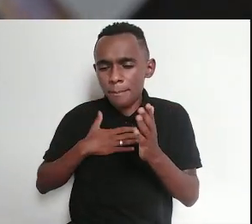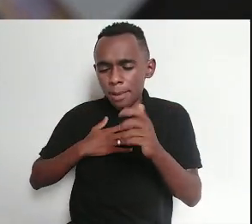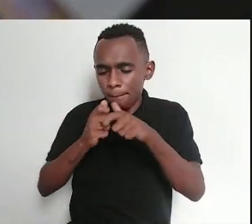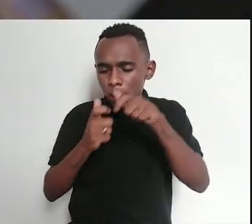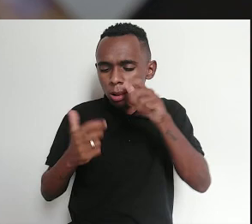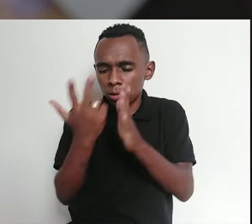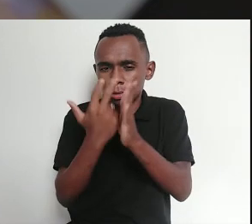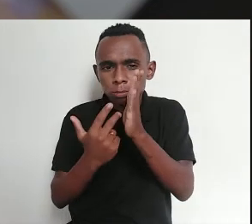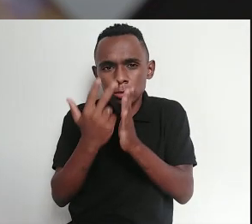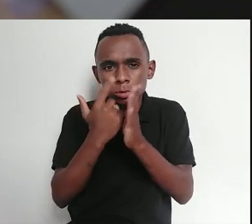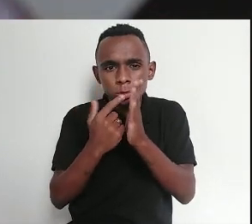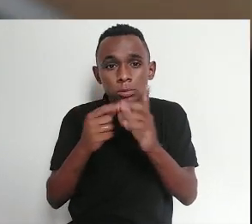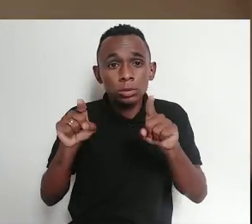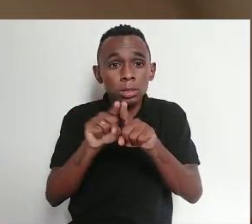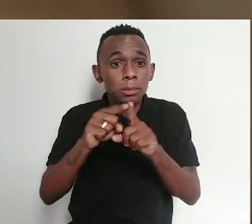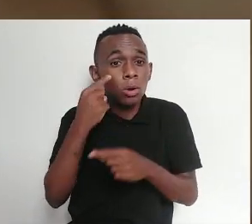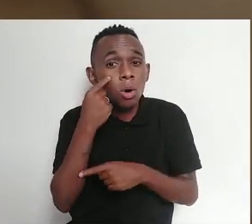aqui uma laranja.